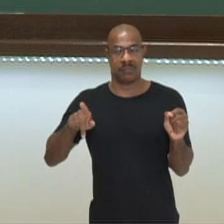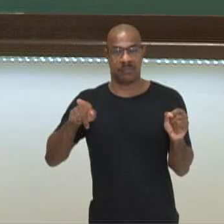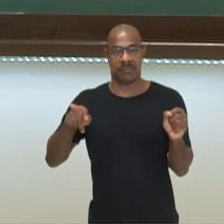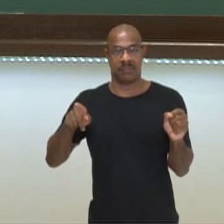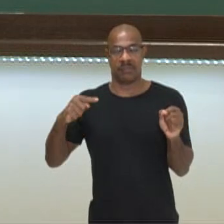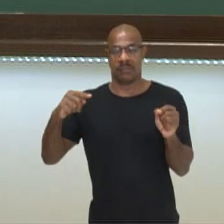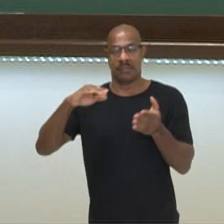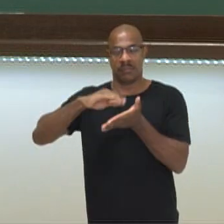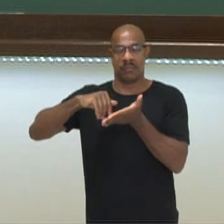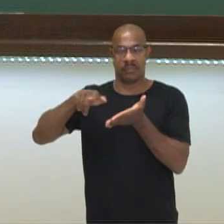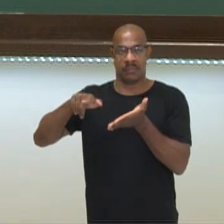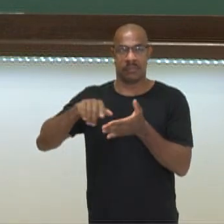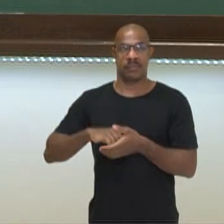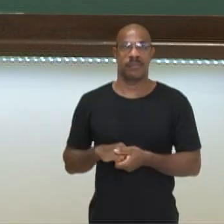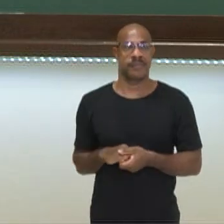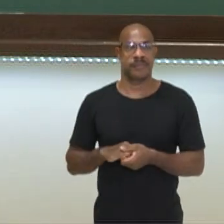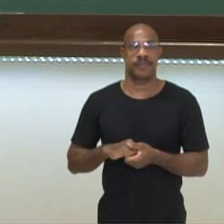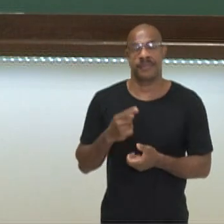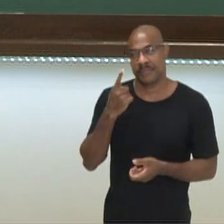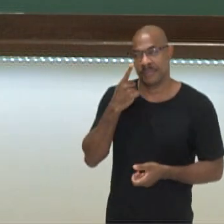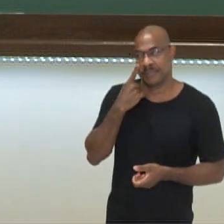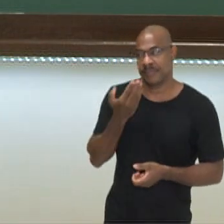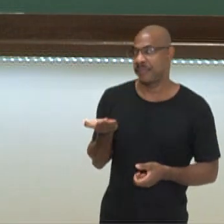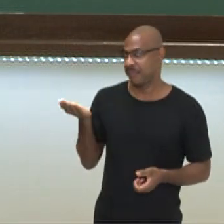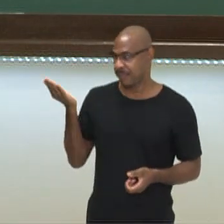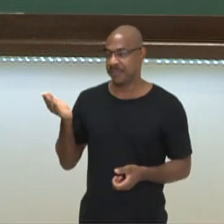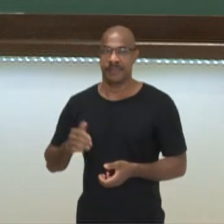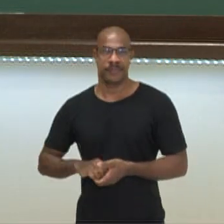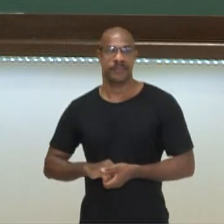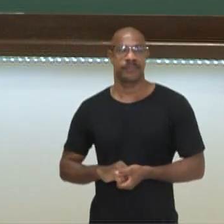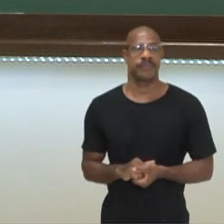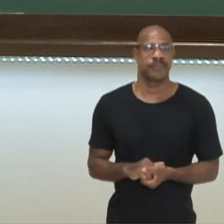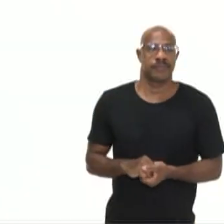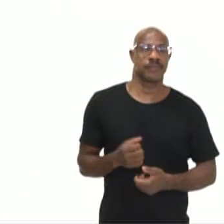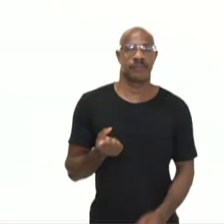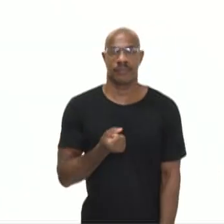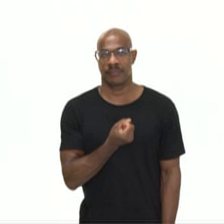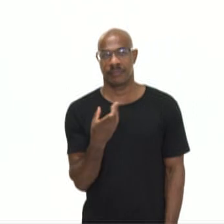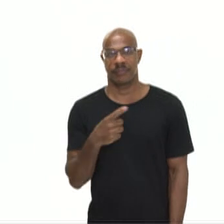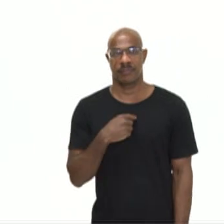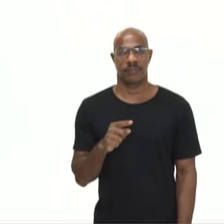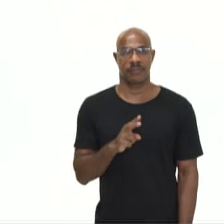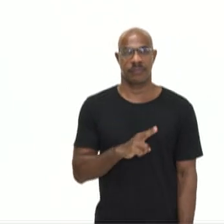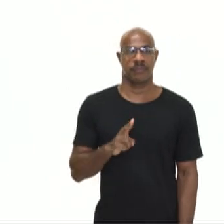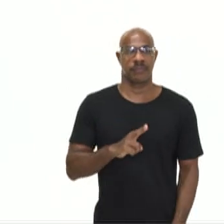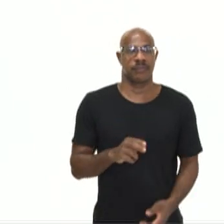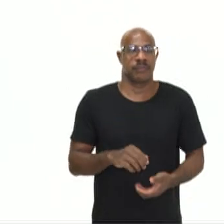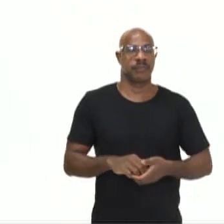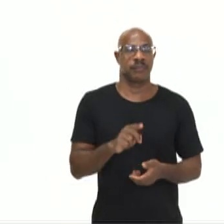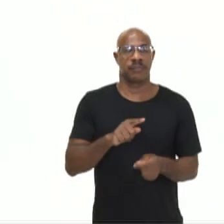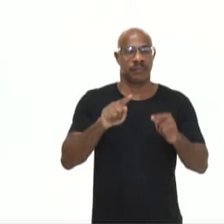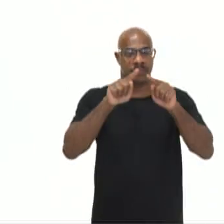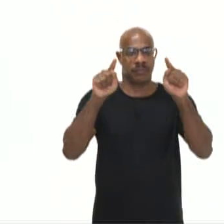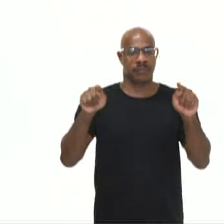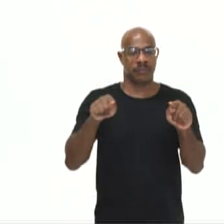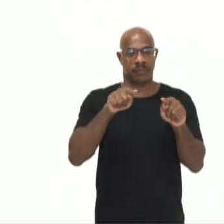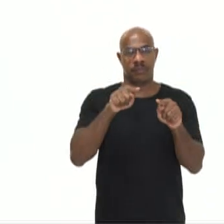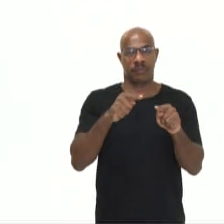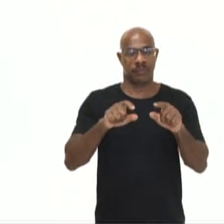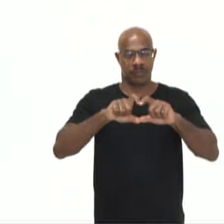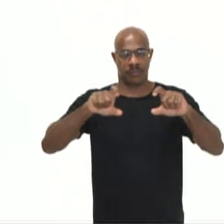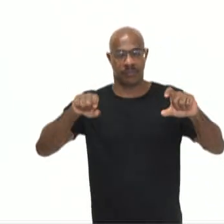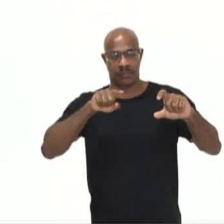Essa soma e aquela soma. Observa só. Quando existir o parênteses, retomando, né? Resistir o parênteses na